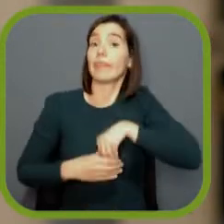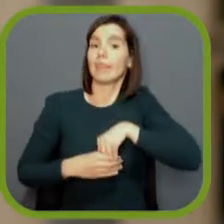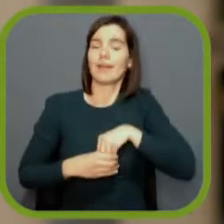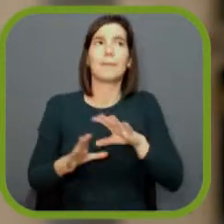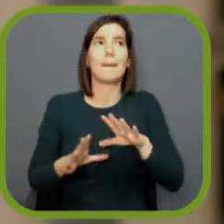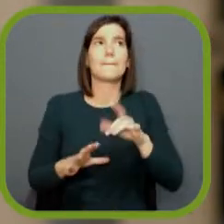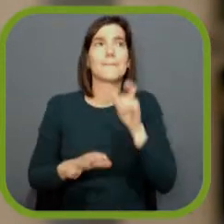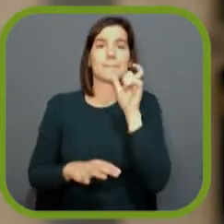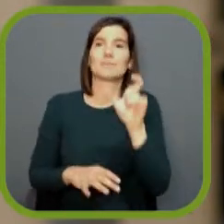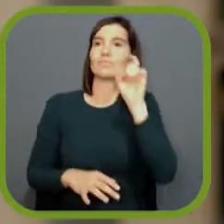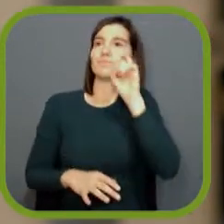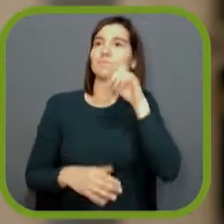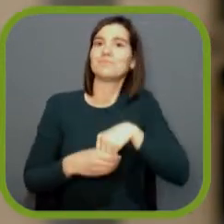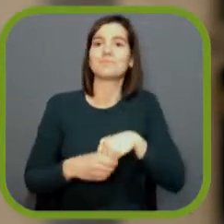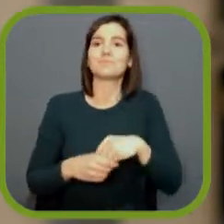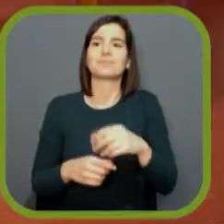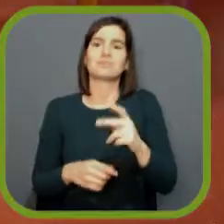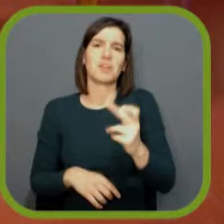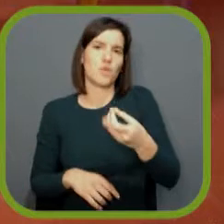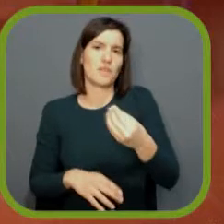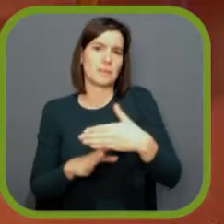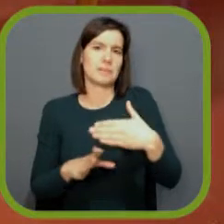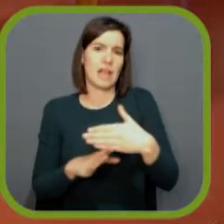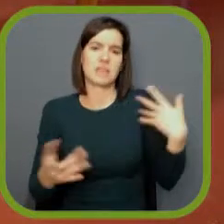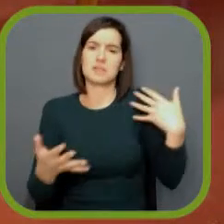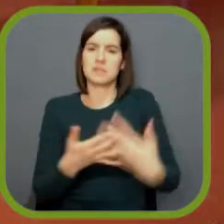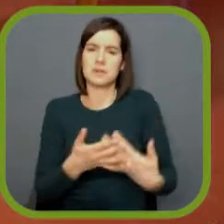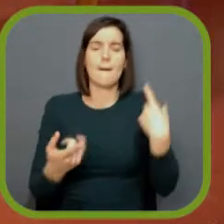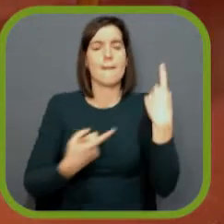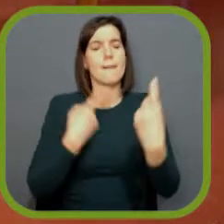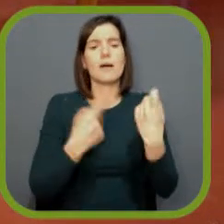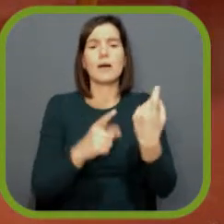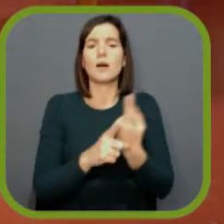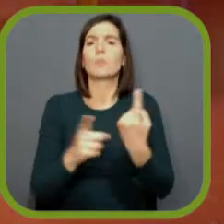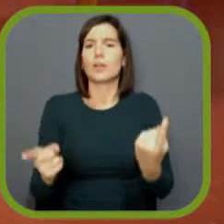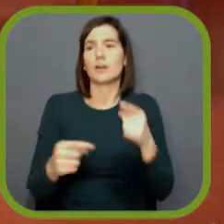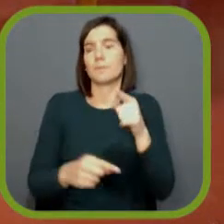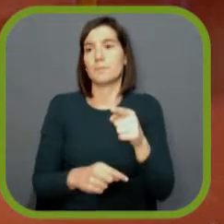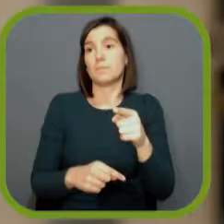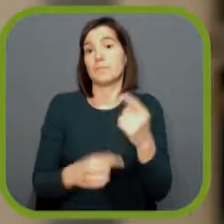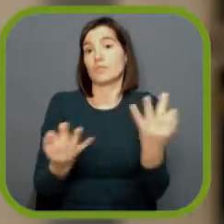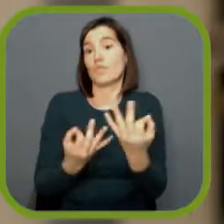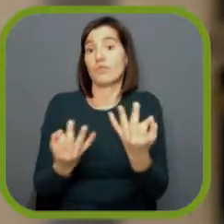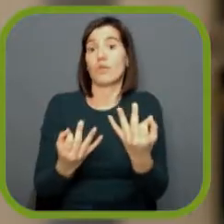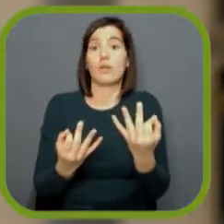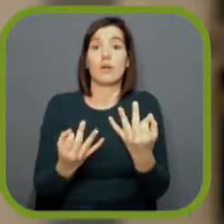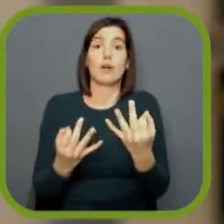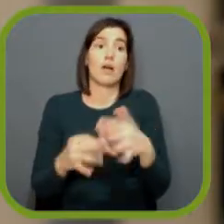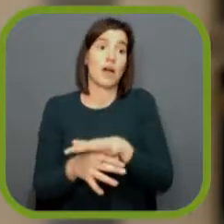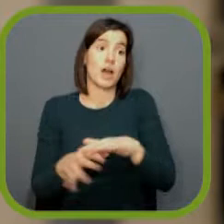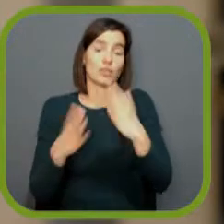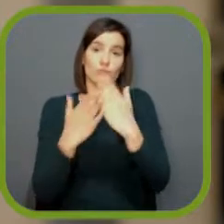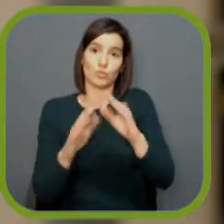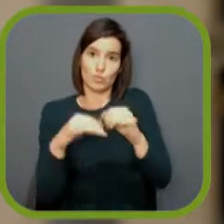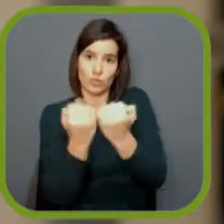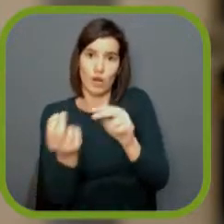segurança interna, mas é um termo que, pelo menos desde meados dos anos 90, tem vindo a ser debatido, no sentido em que, tendo em conta as alterações de